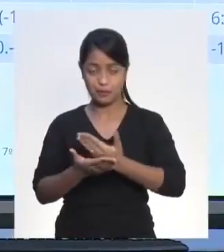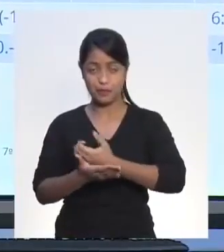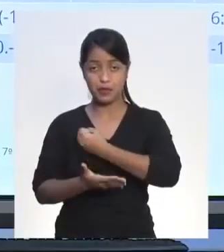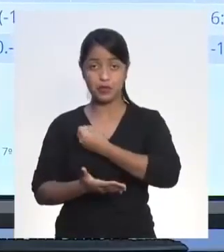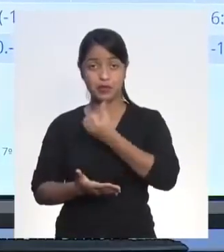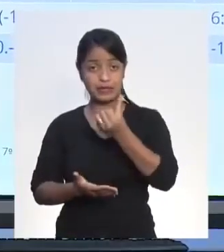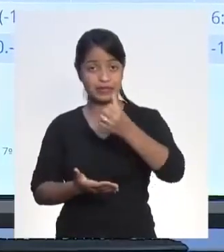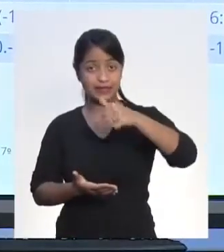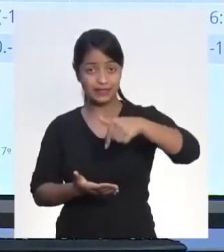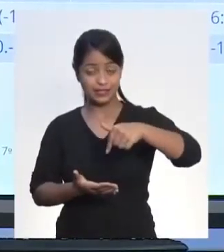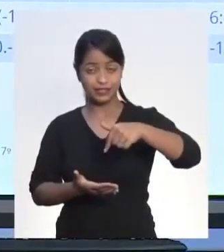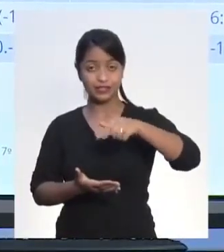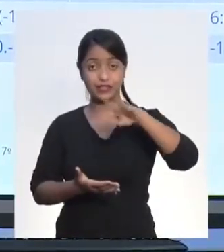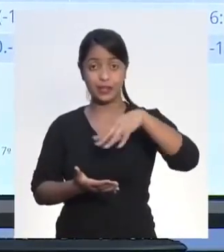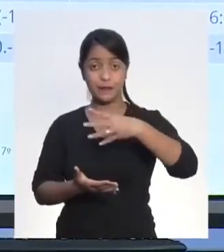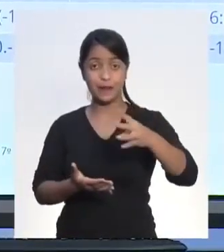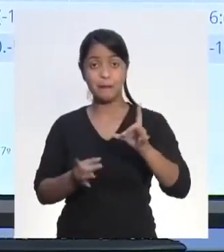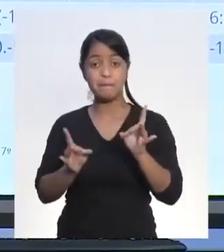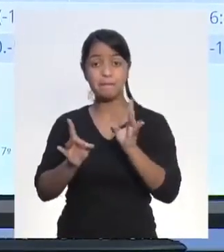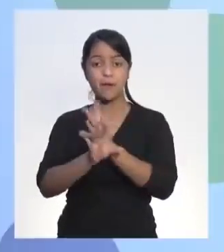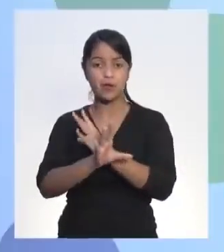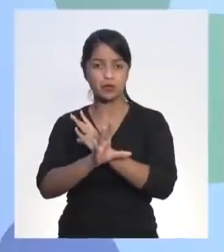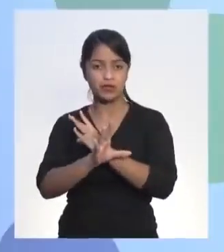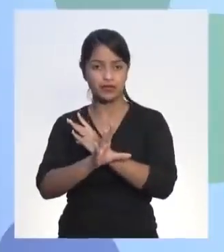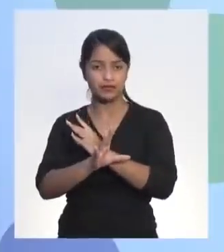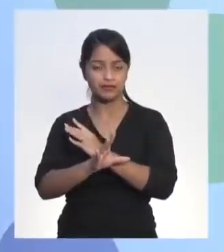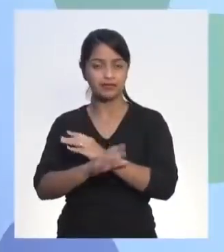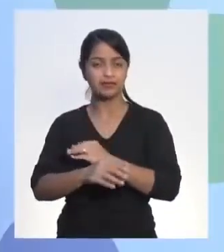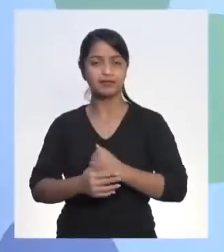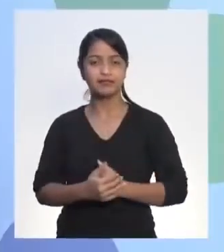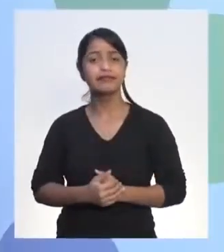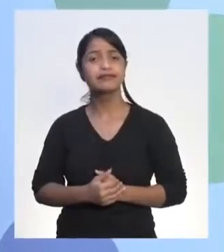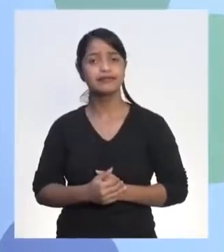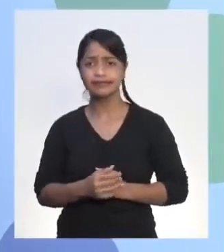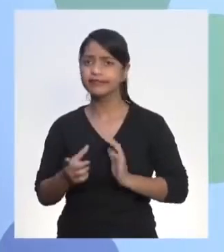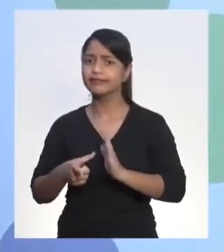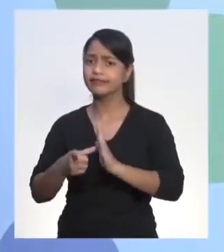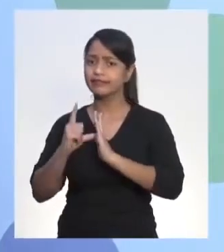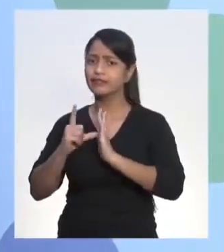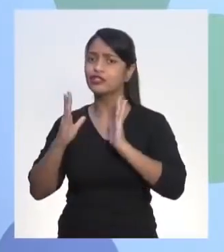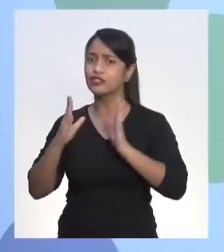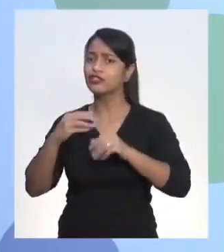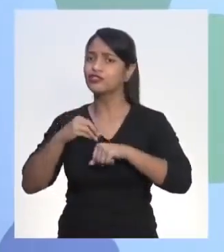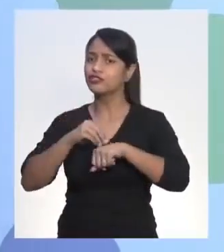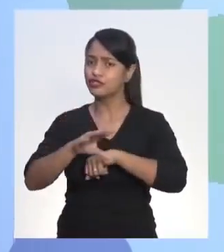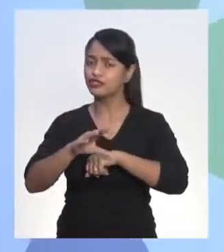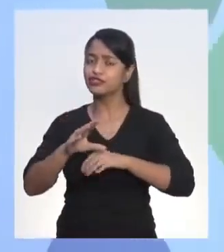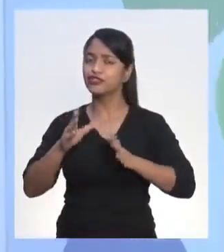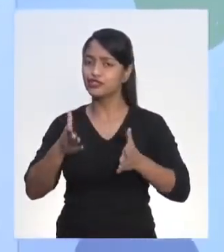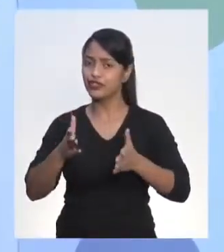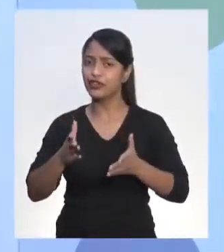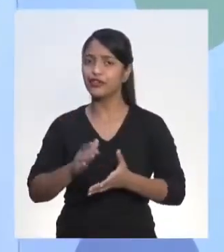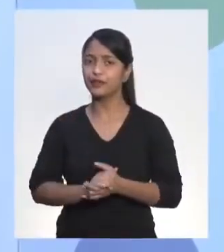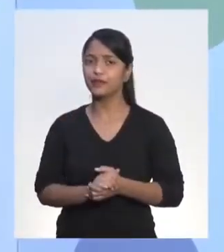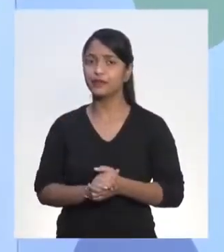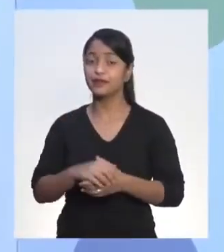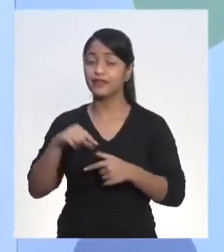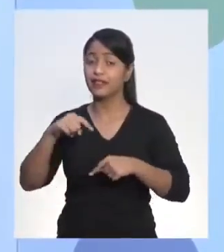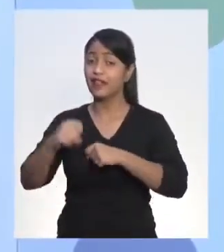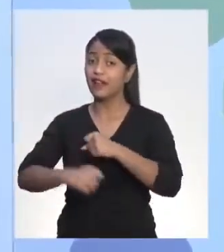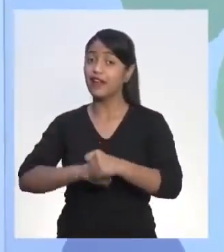essa tabela feita. E mesmo porque já anteriormente a gente já tinha dado uma dica para ele. Olha, é um ano